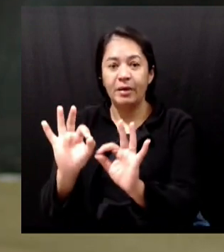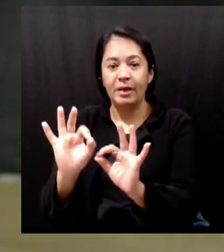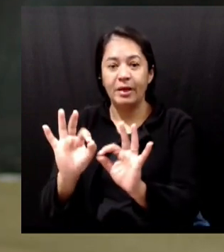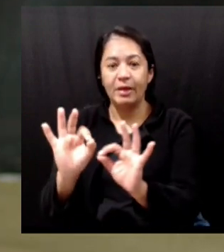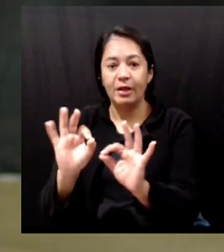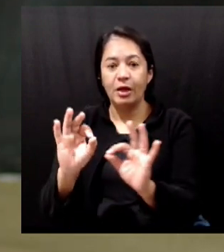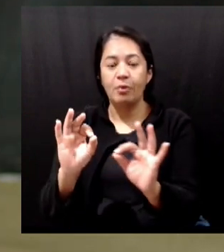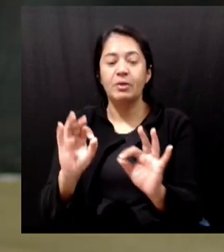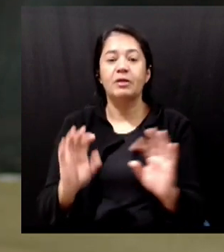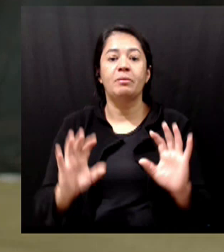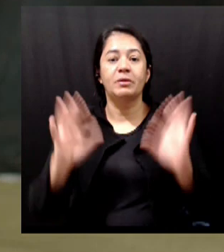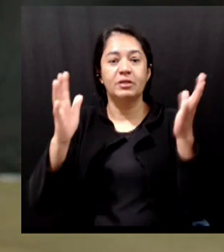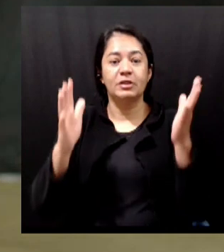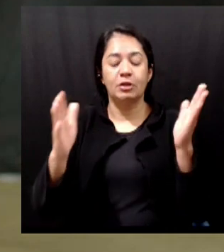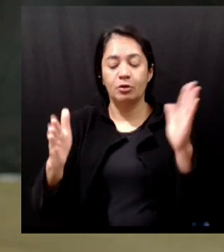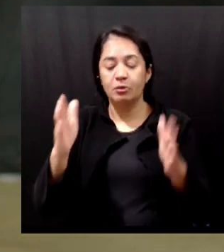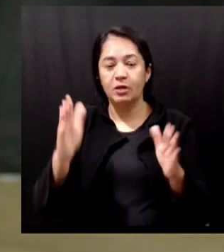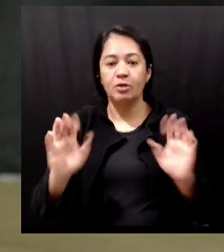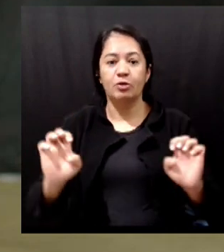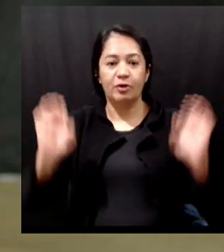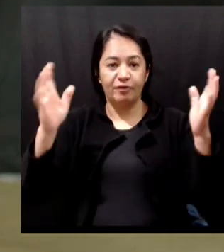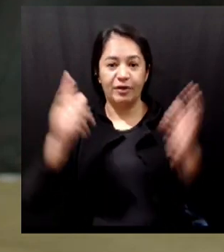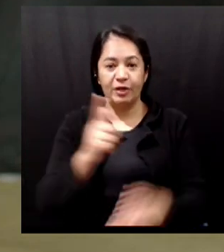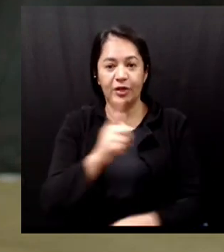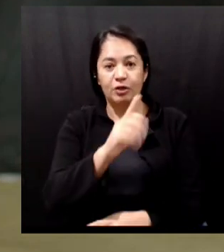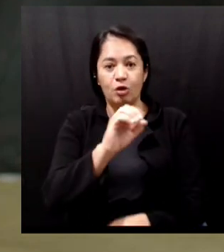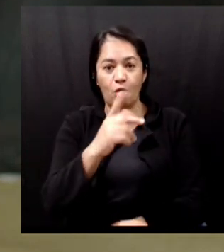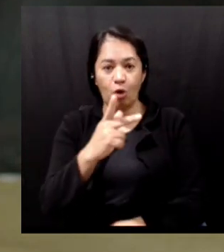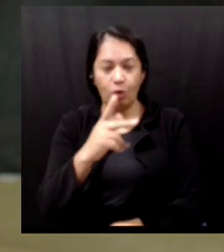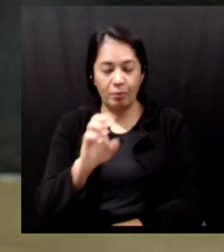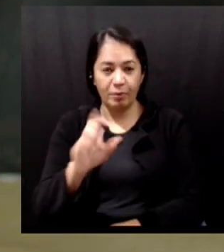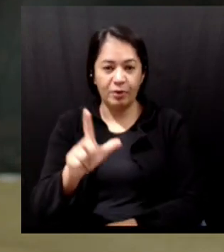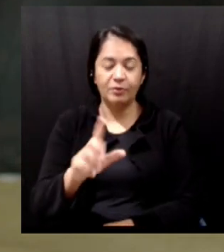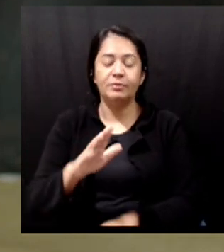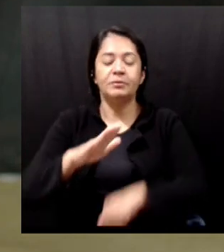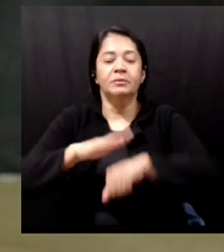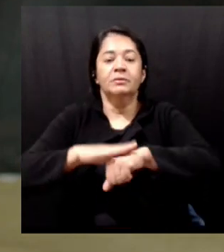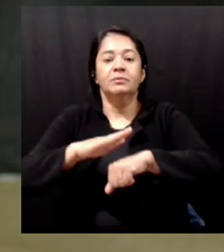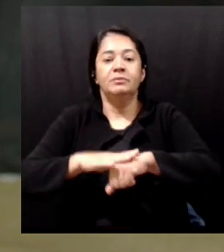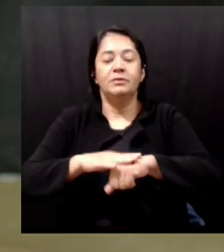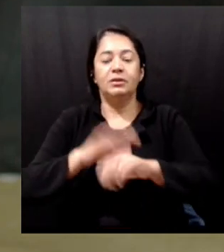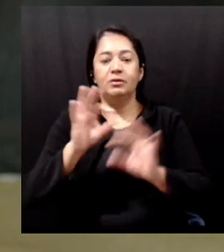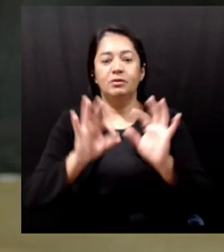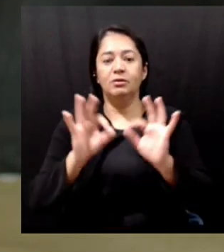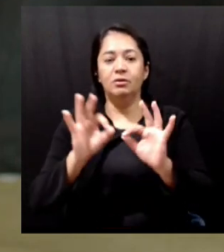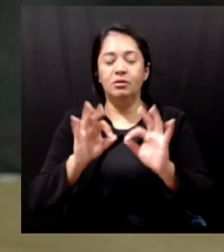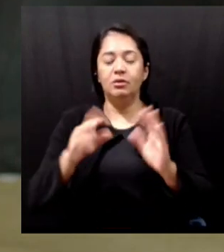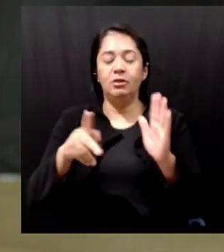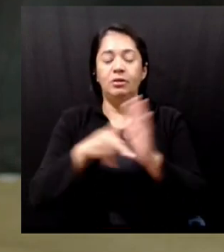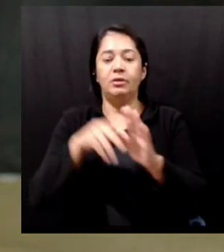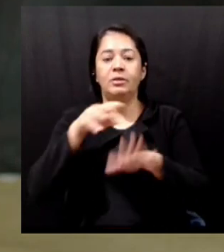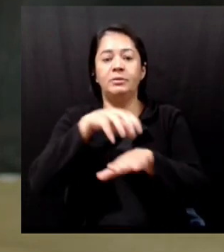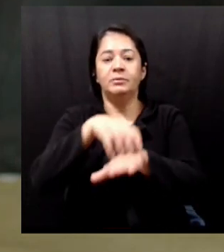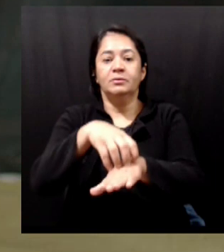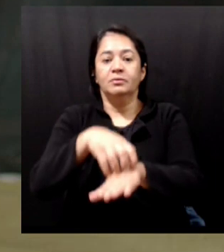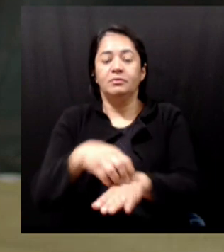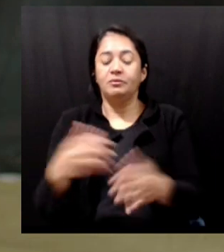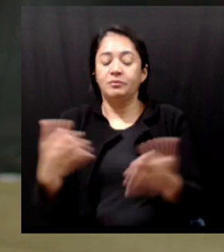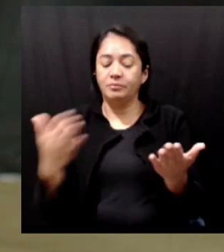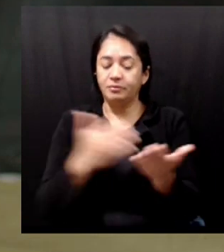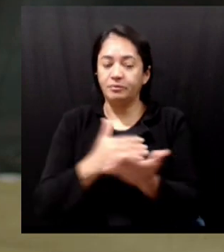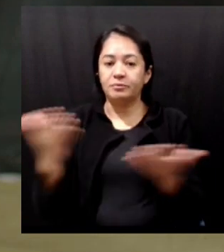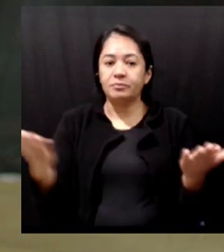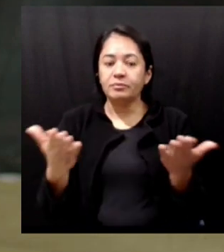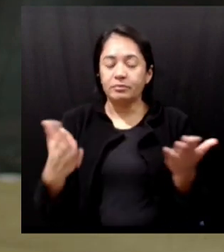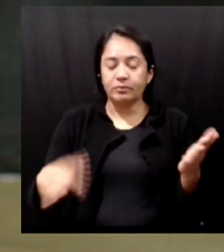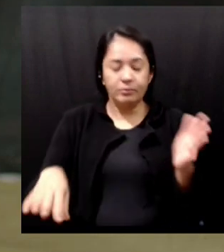de desenvolvimento aqui de Campinas, a Endec, vai realizar uma operação especial de trânsito que começa hoje e vai até amanhã. Isso é para